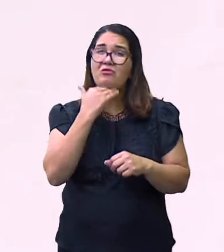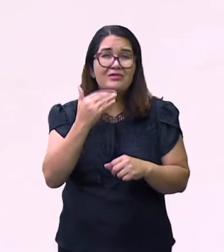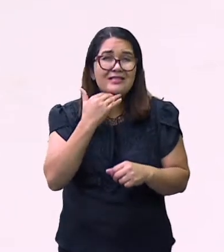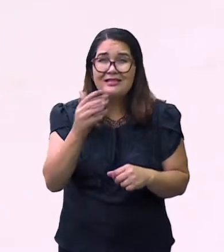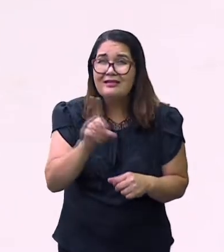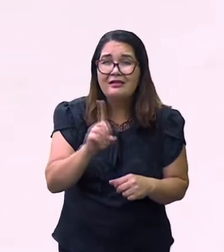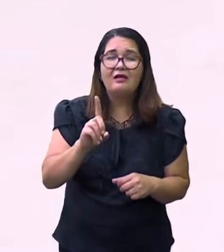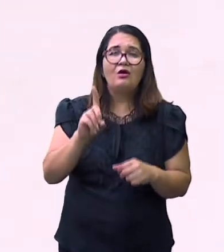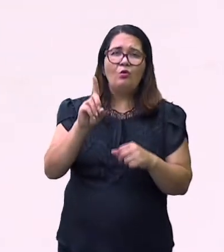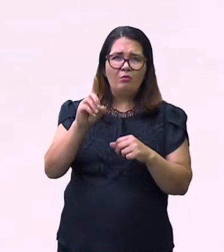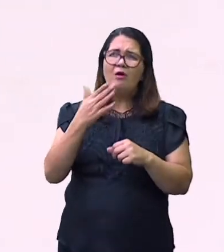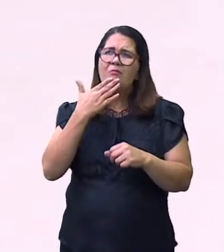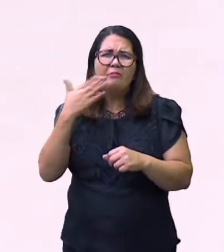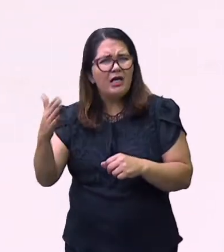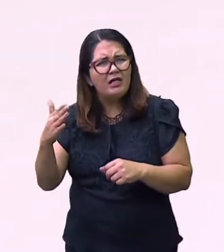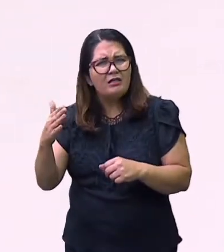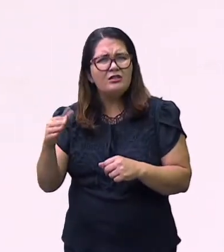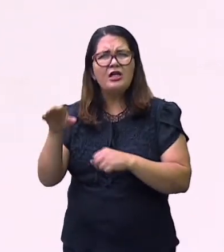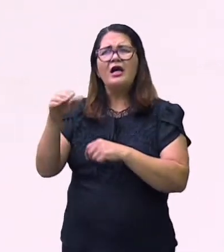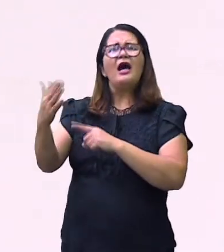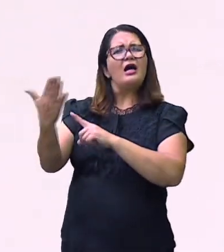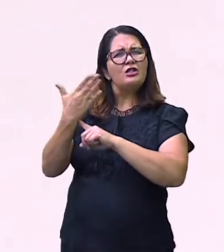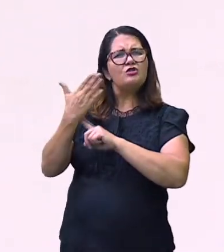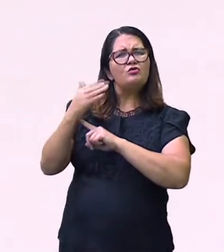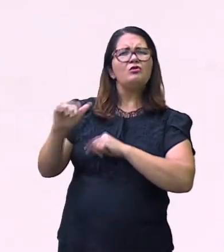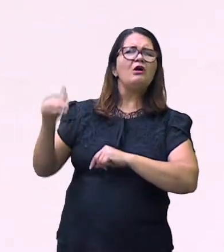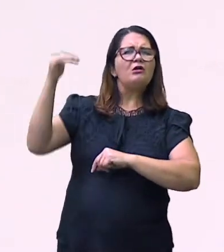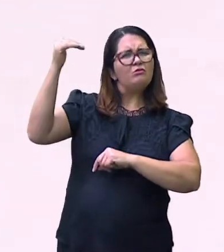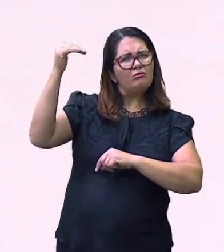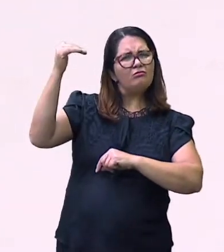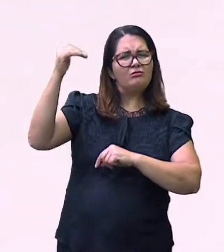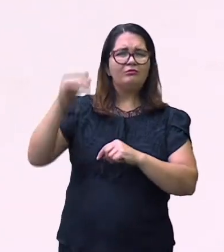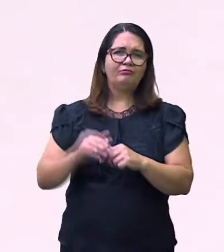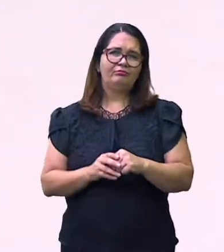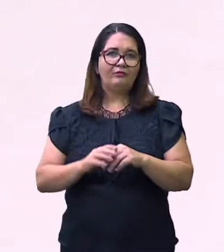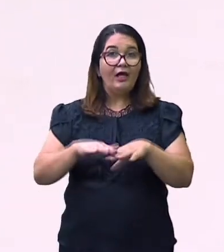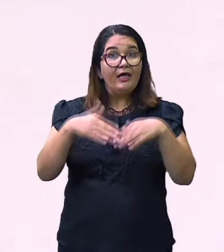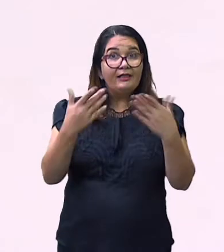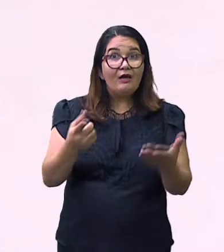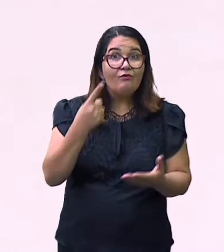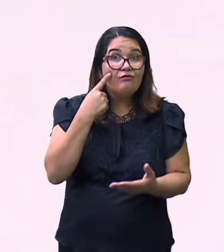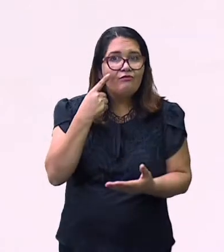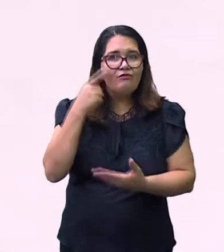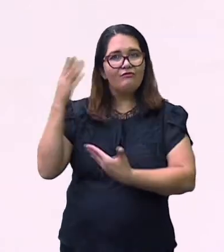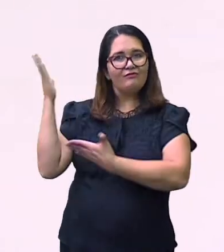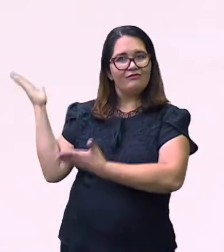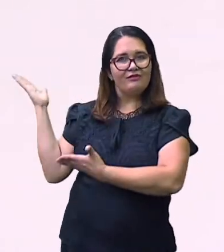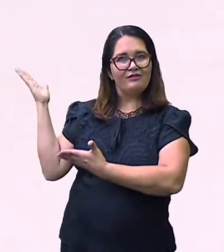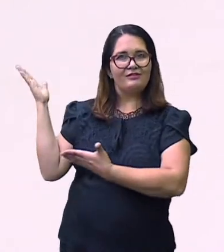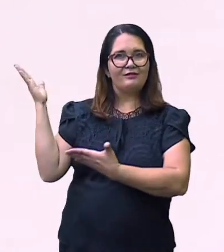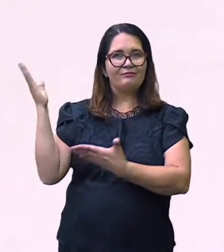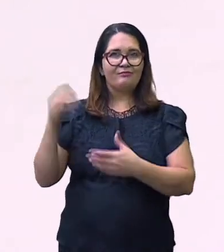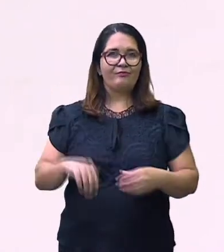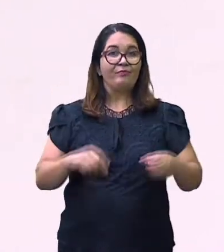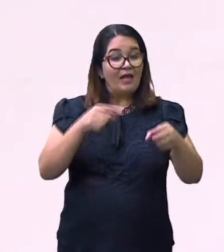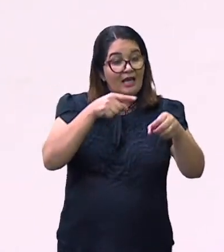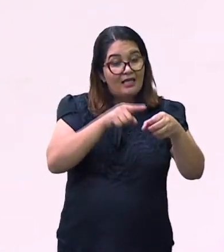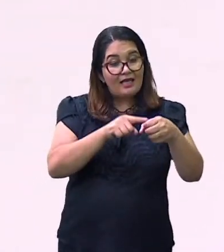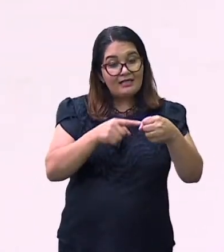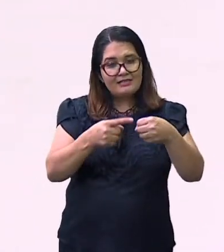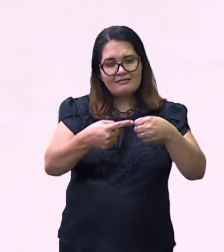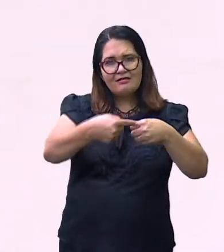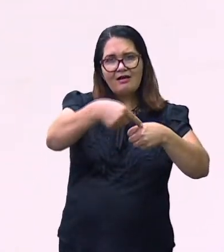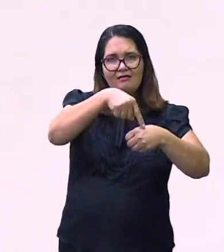Vamos preencher todo o espaço da nossa célula usando o